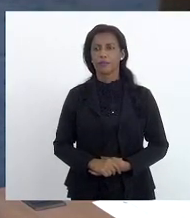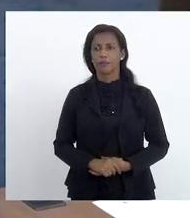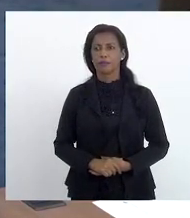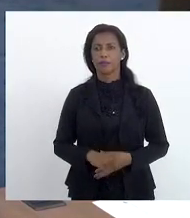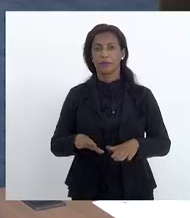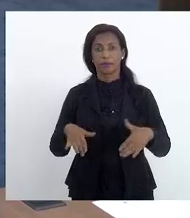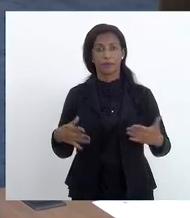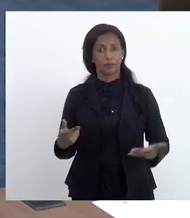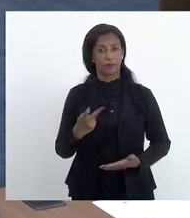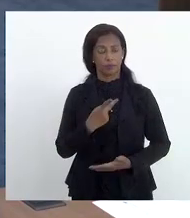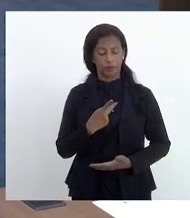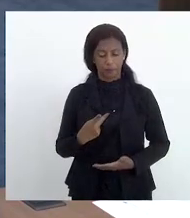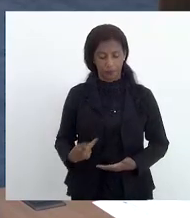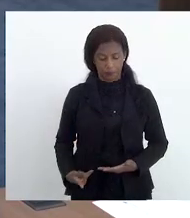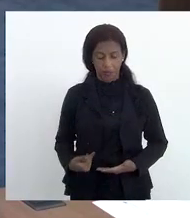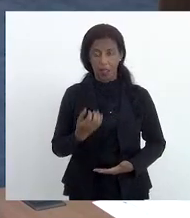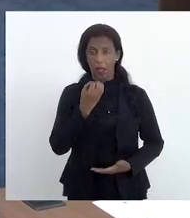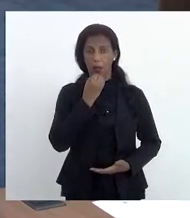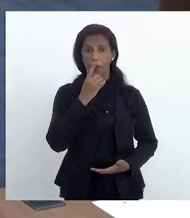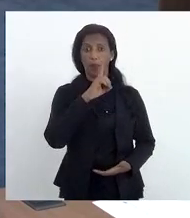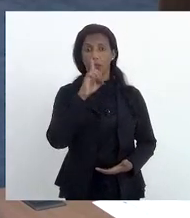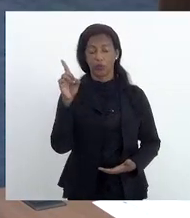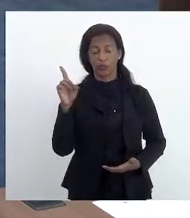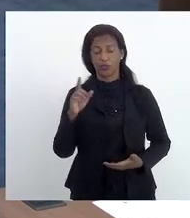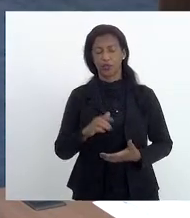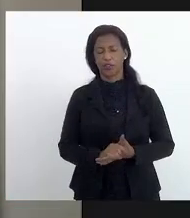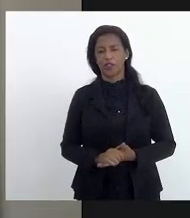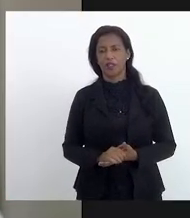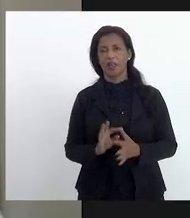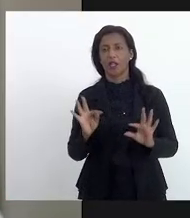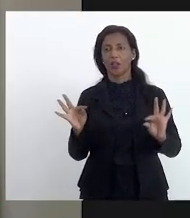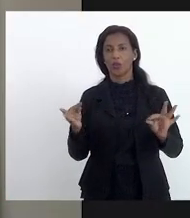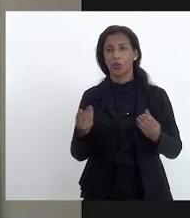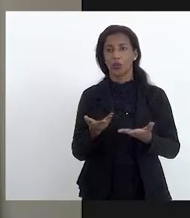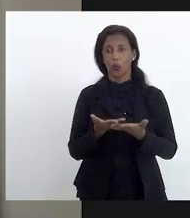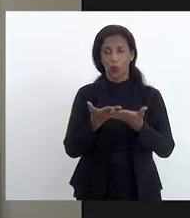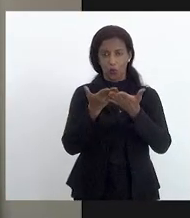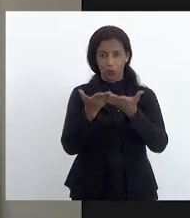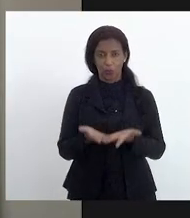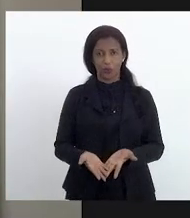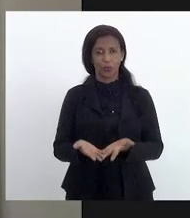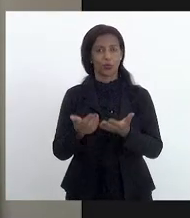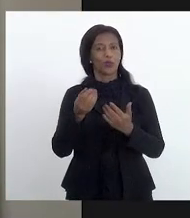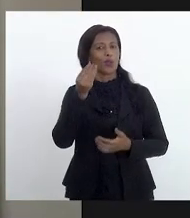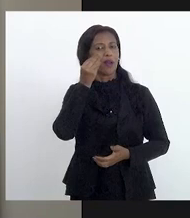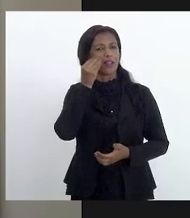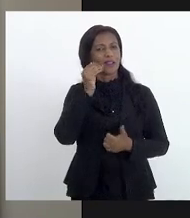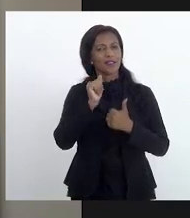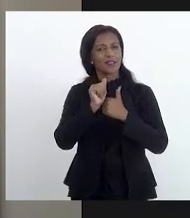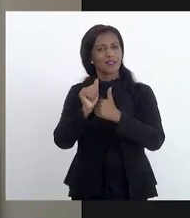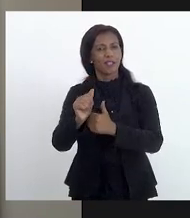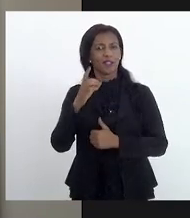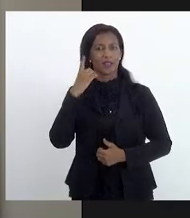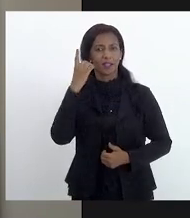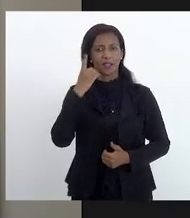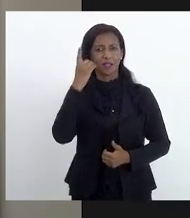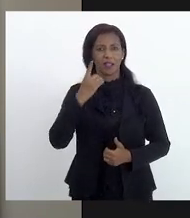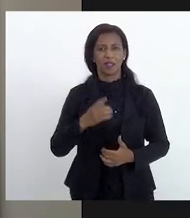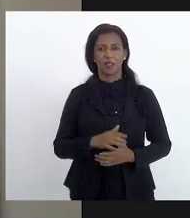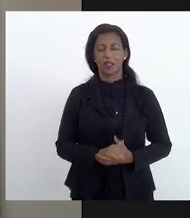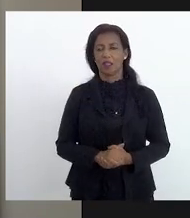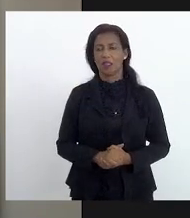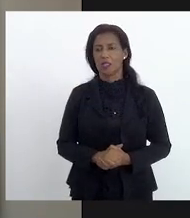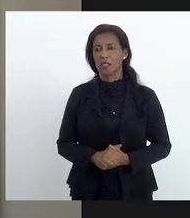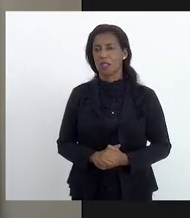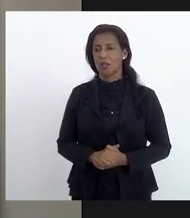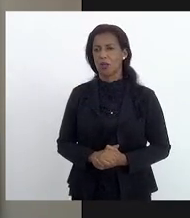Senhor presidente, bom dia ainda, bom dia a todos e todas que nos acompanham, os deputados e deputadas, e a